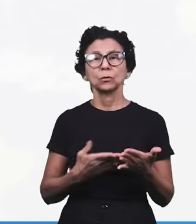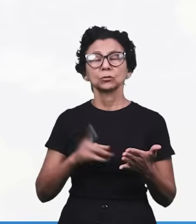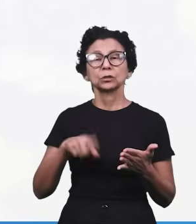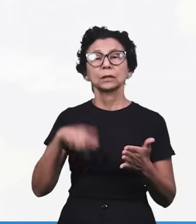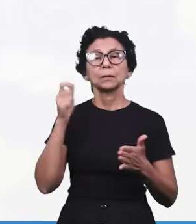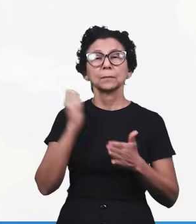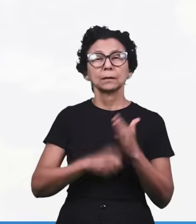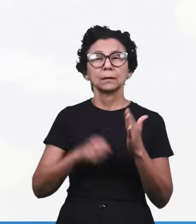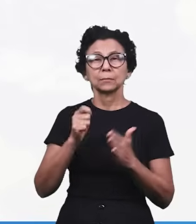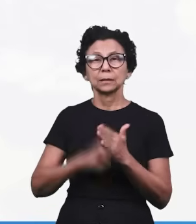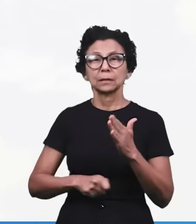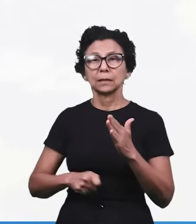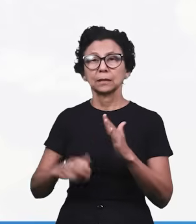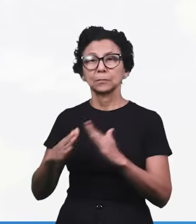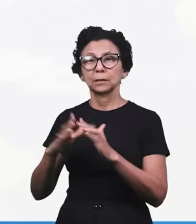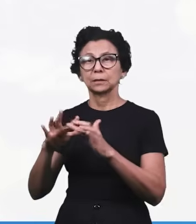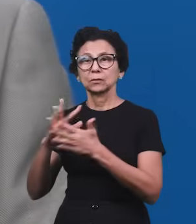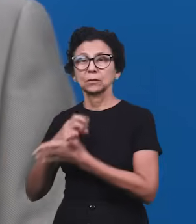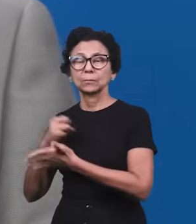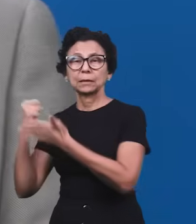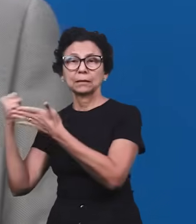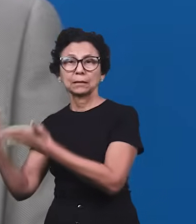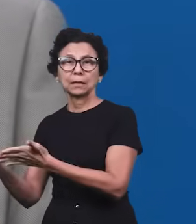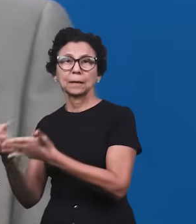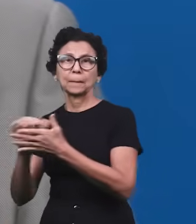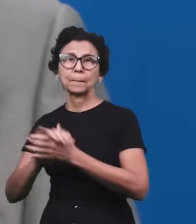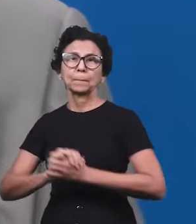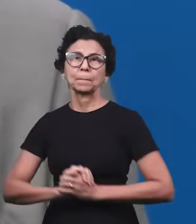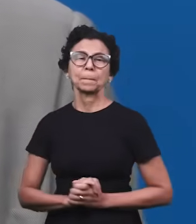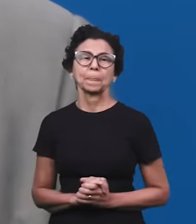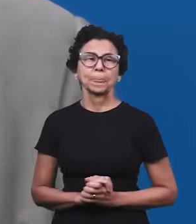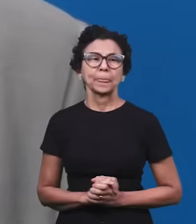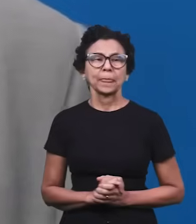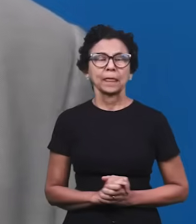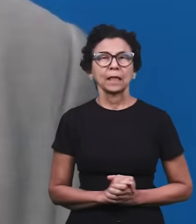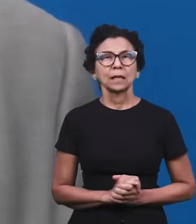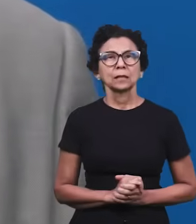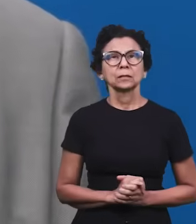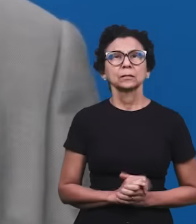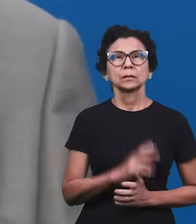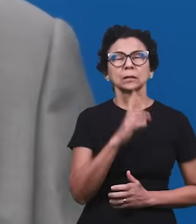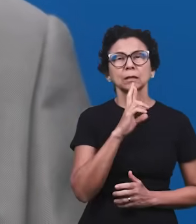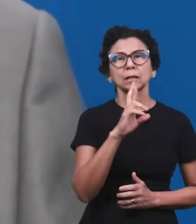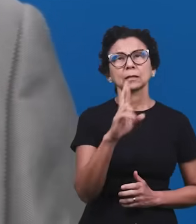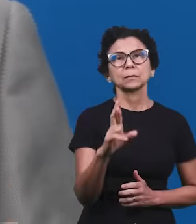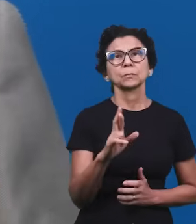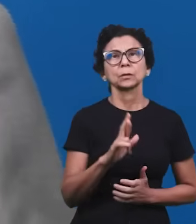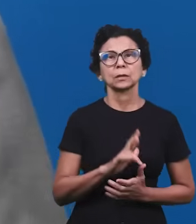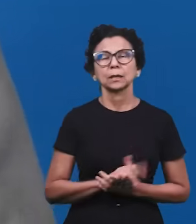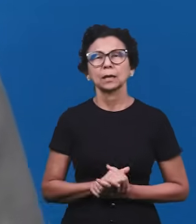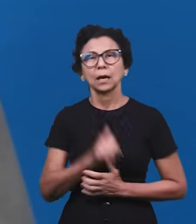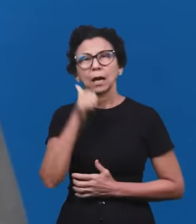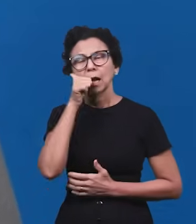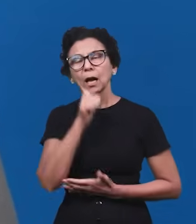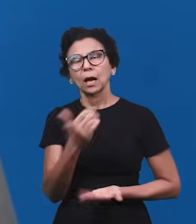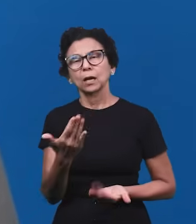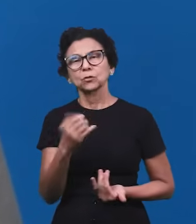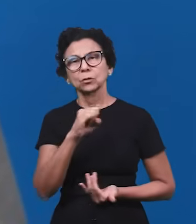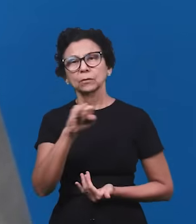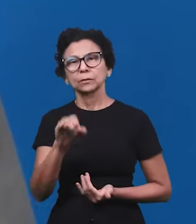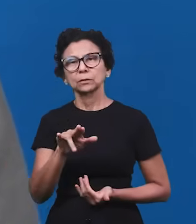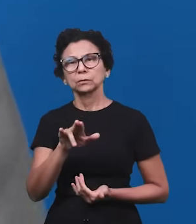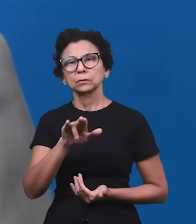céu? Linguagem direcionada para esse grupo, e quem vai responder para nós é a jovem